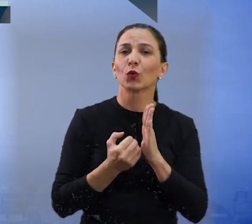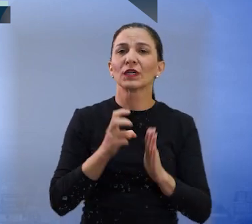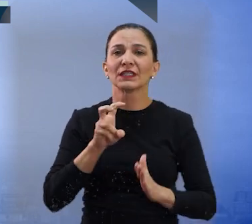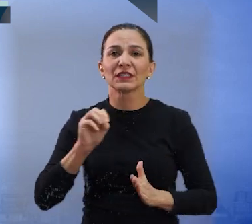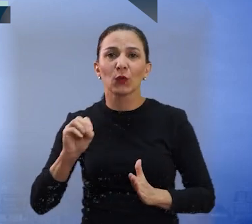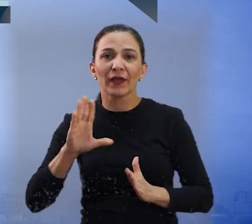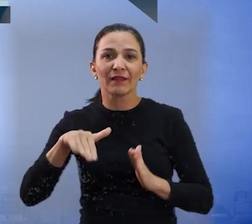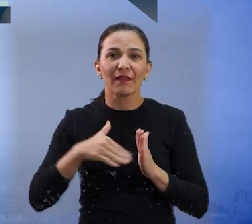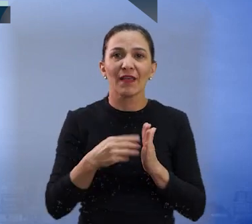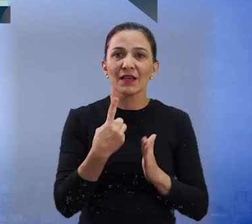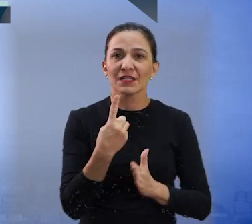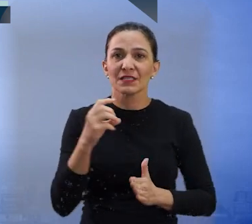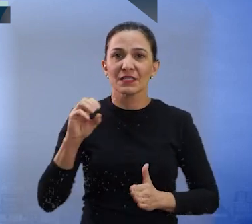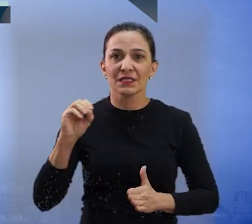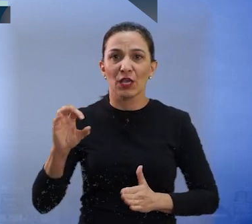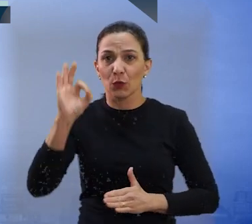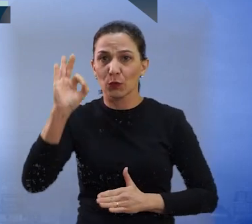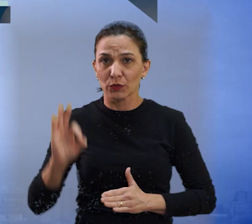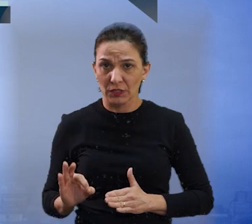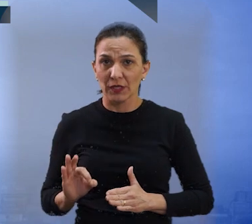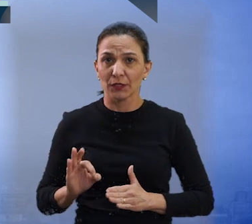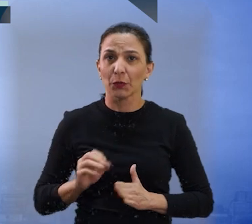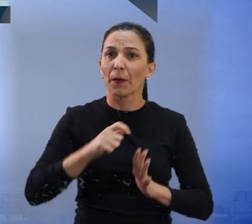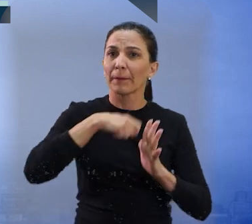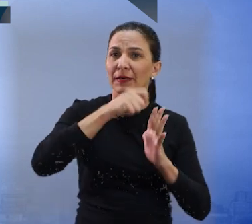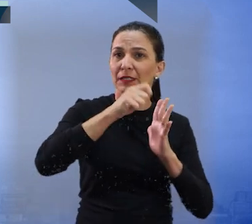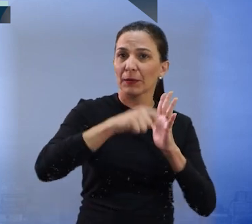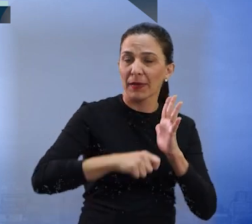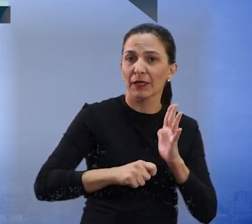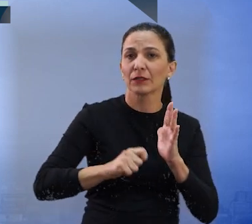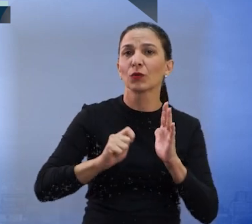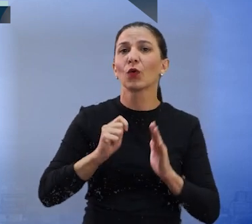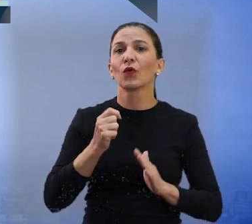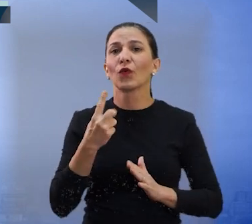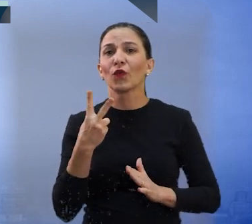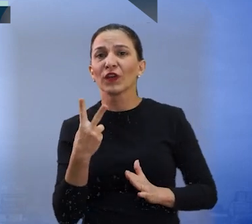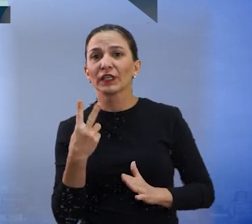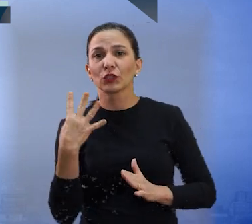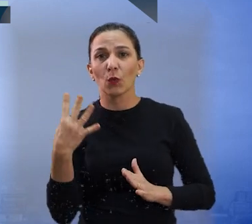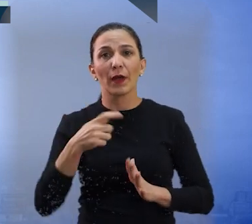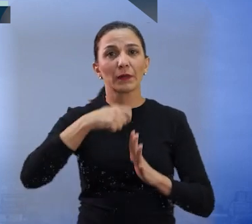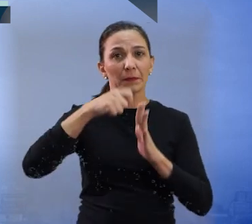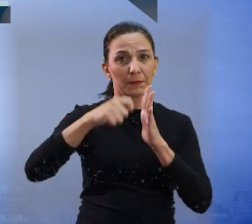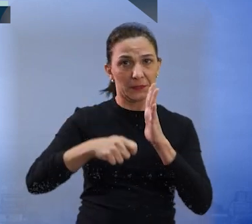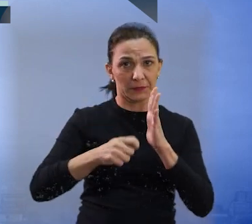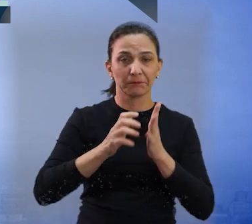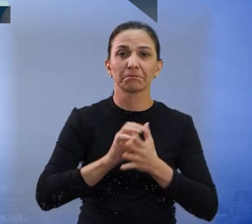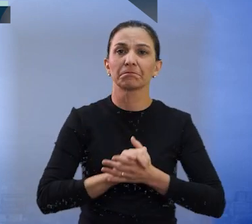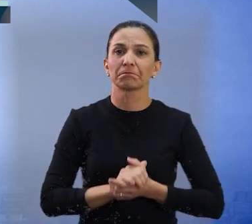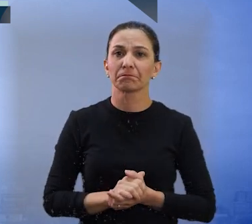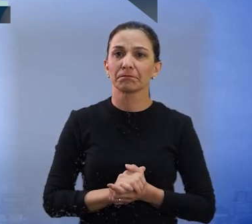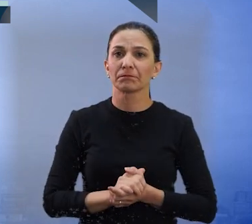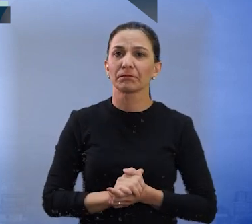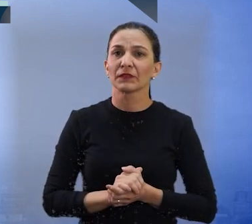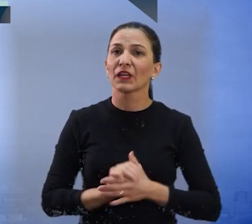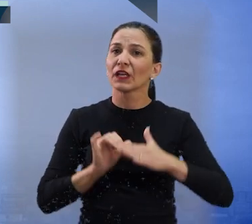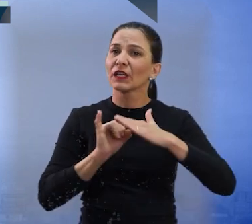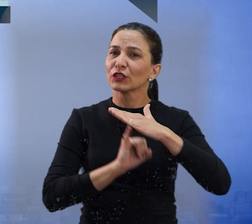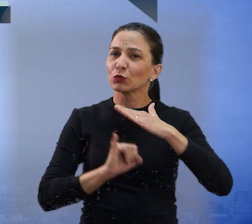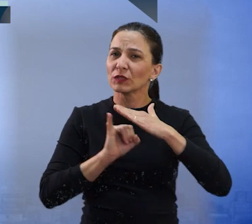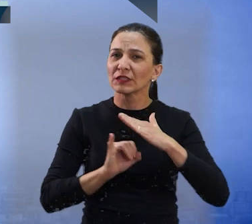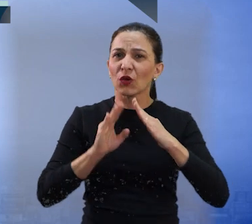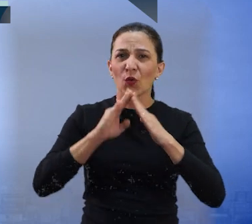variam de 50 a 100%, mas os parcelamentos podem ser de até 24 vezes já a